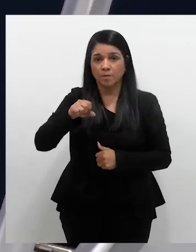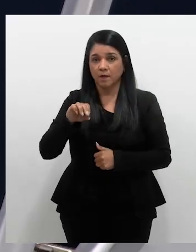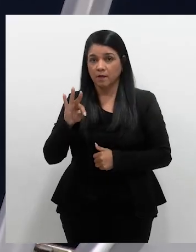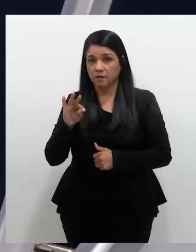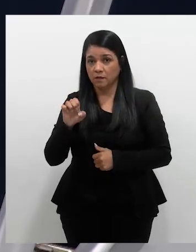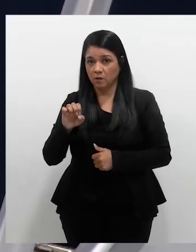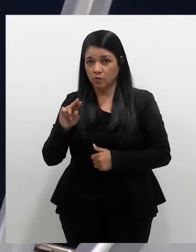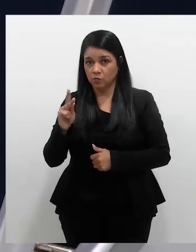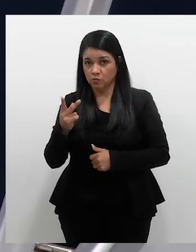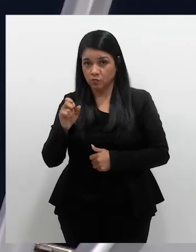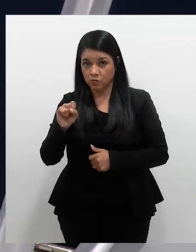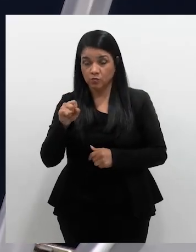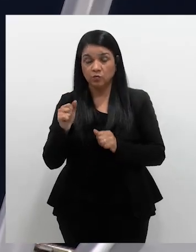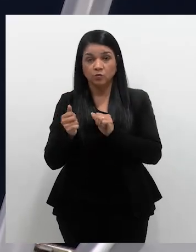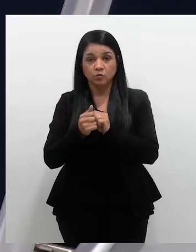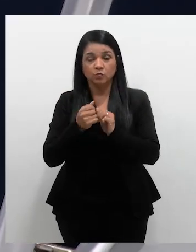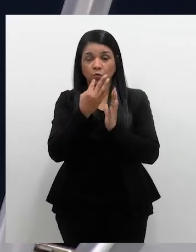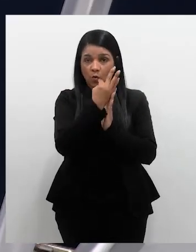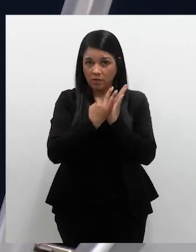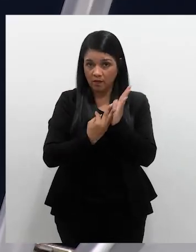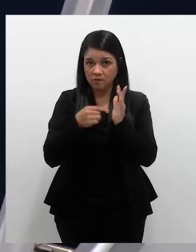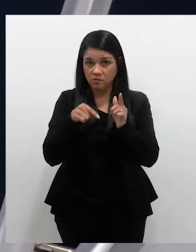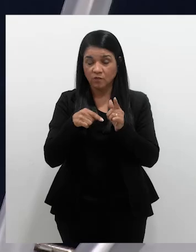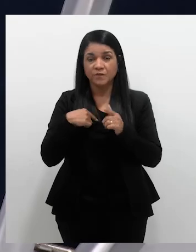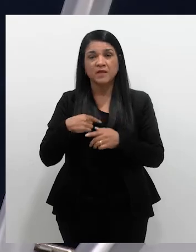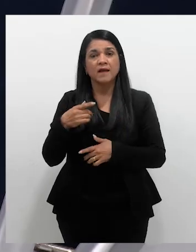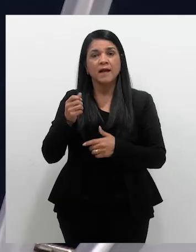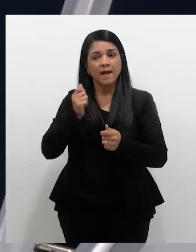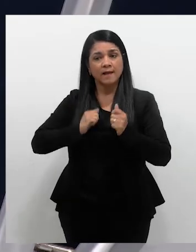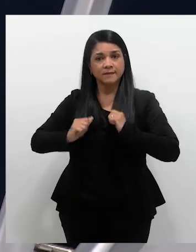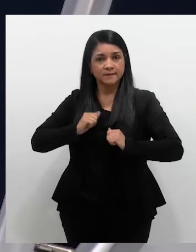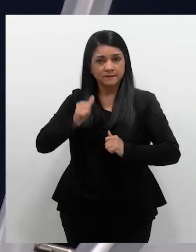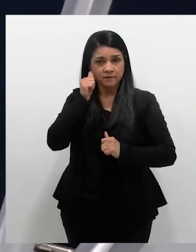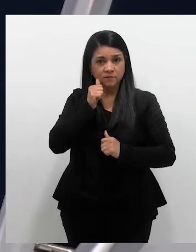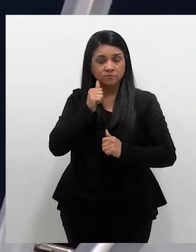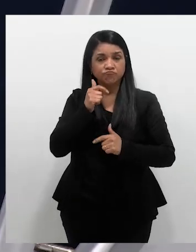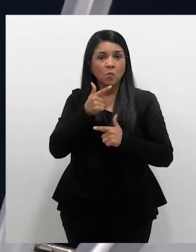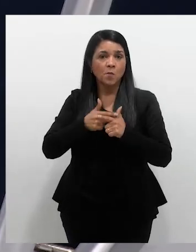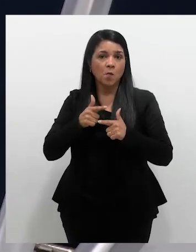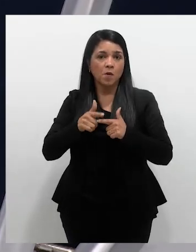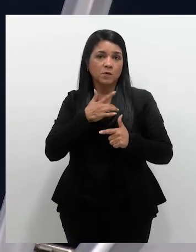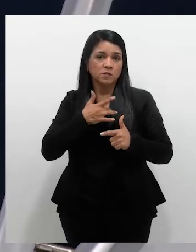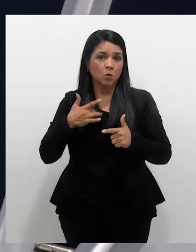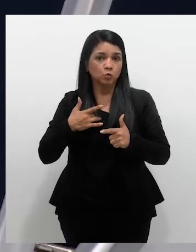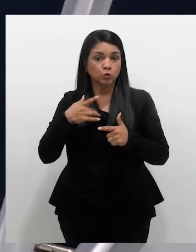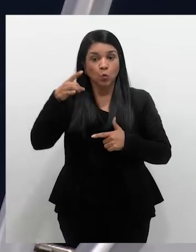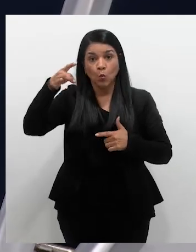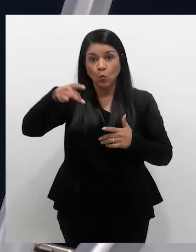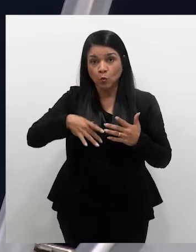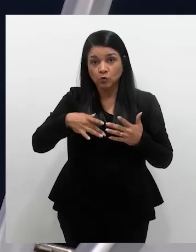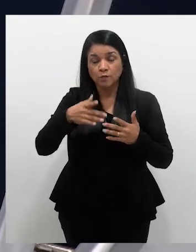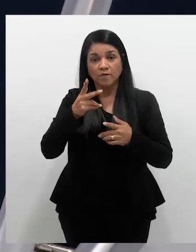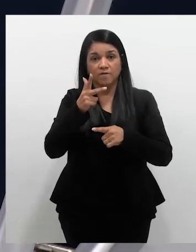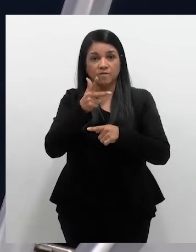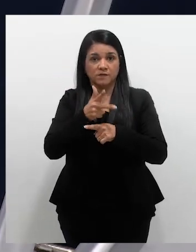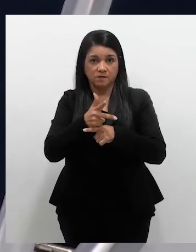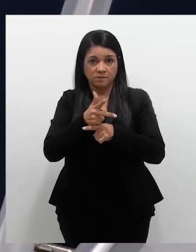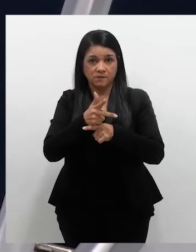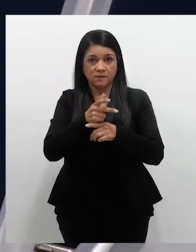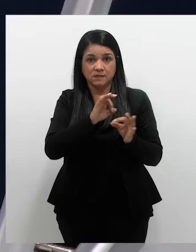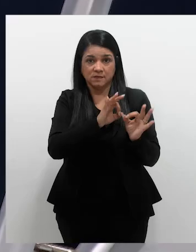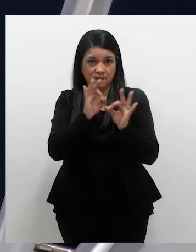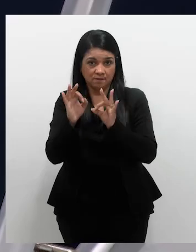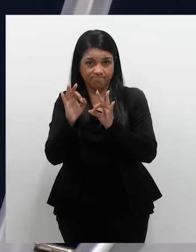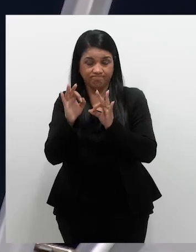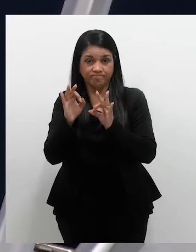o roteirista, e a atriz que ia fazer o filme teve um problema, era o último dia de filmagem, ela faltou. E eram cenas